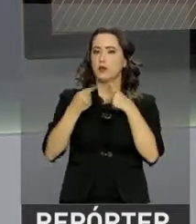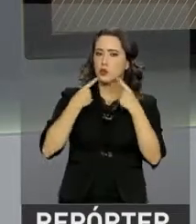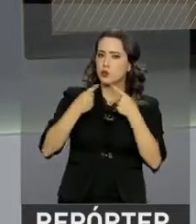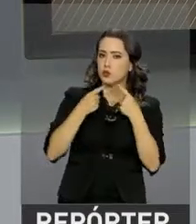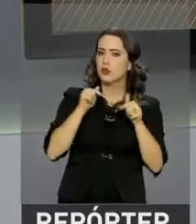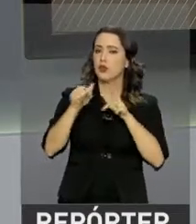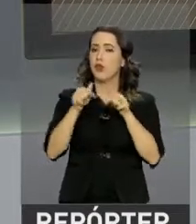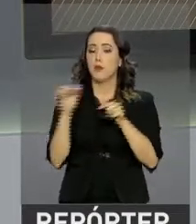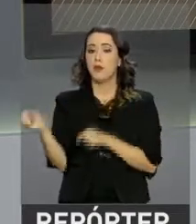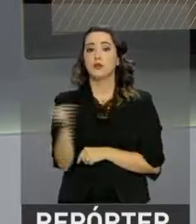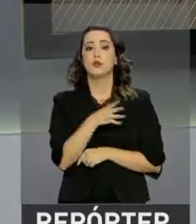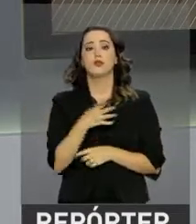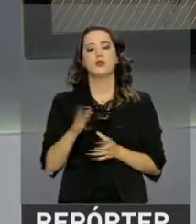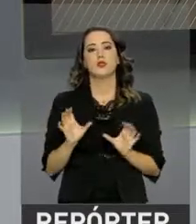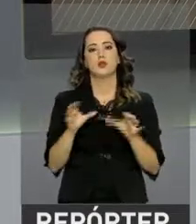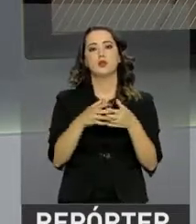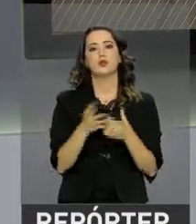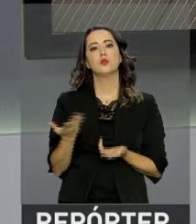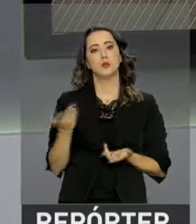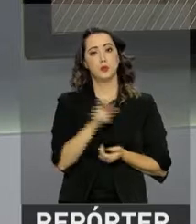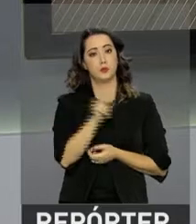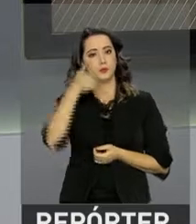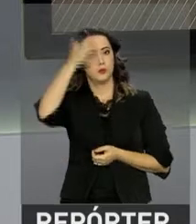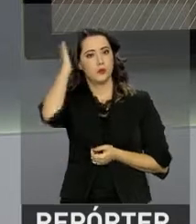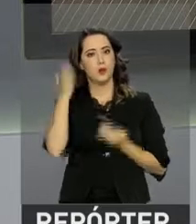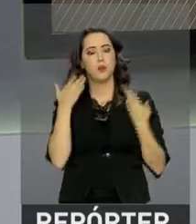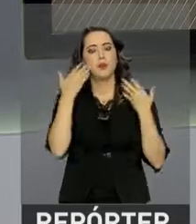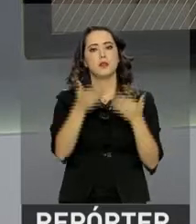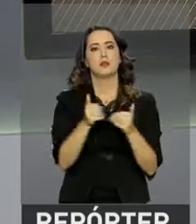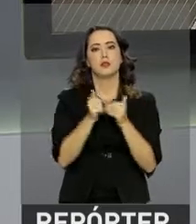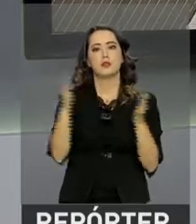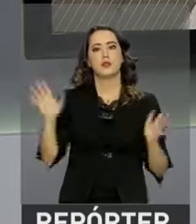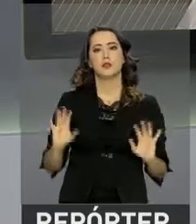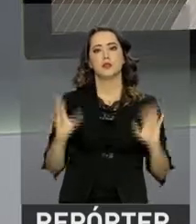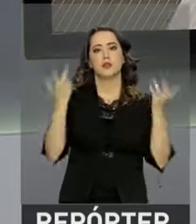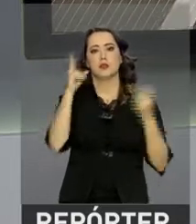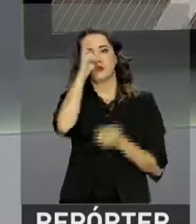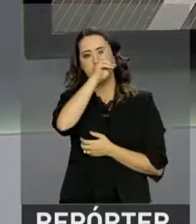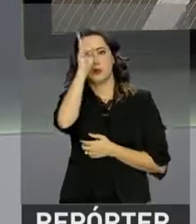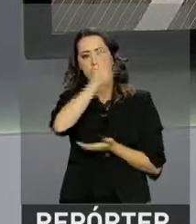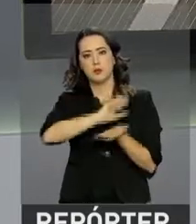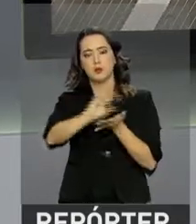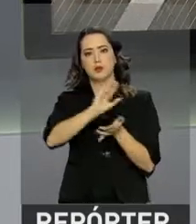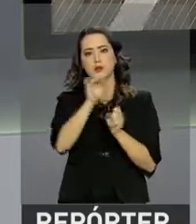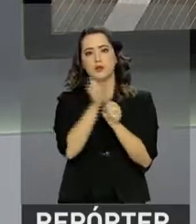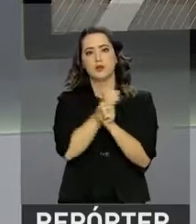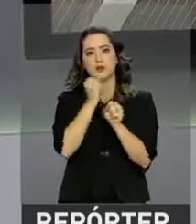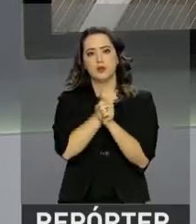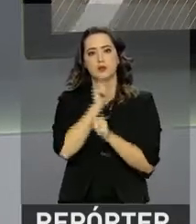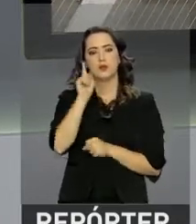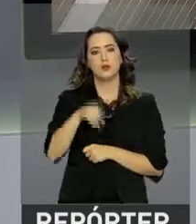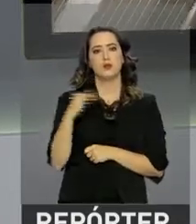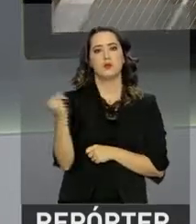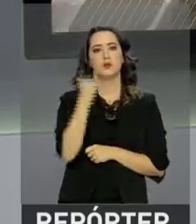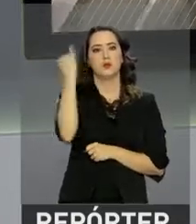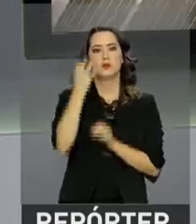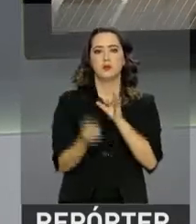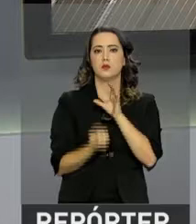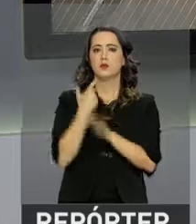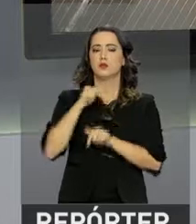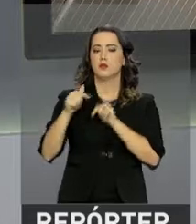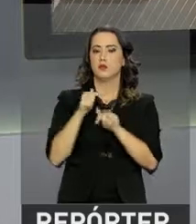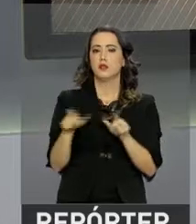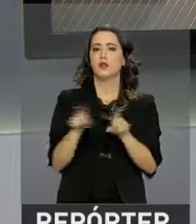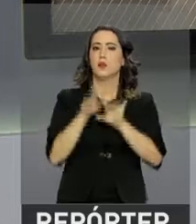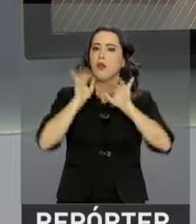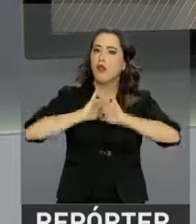presidente michel temer participou da abertura do evento e lembrou que investir em construção é fundamental para a geração de empregos ele